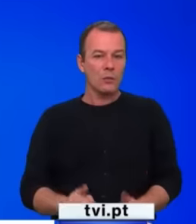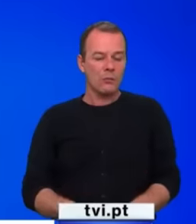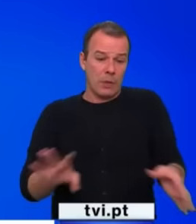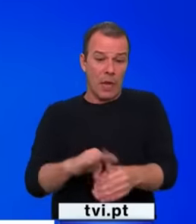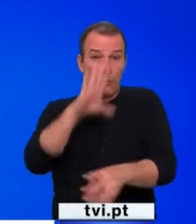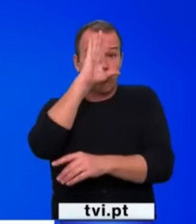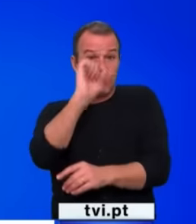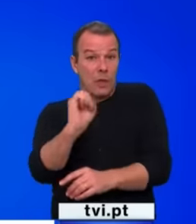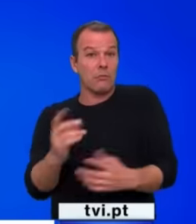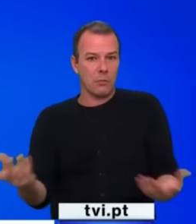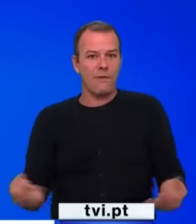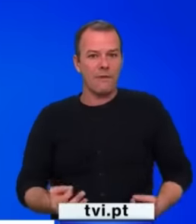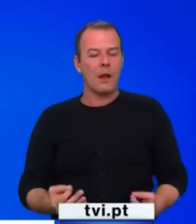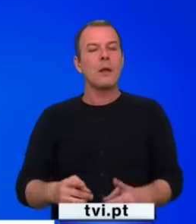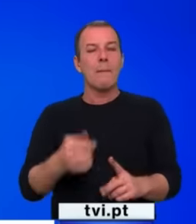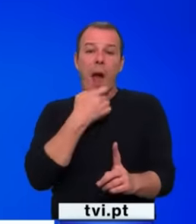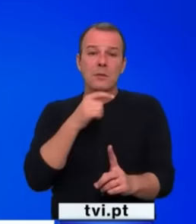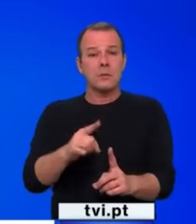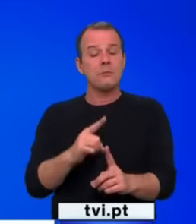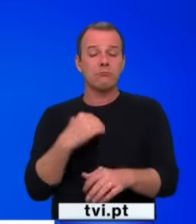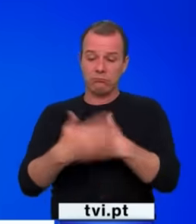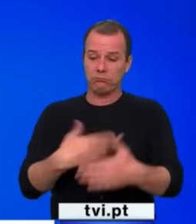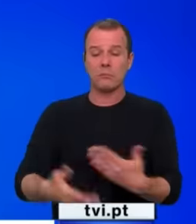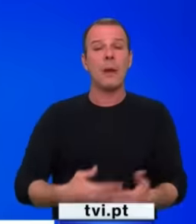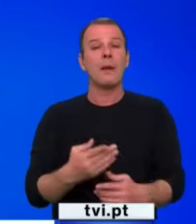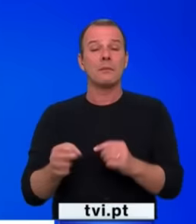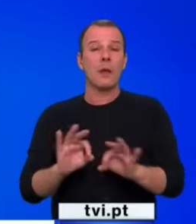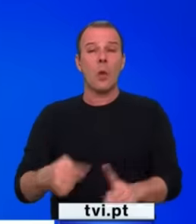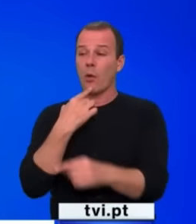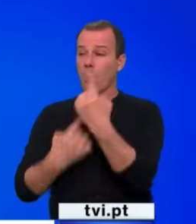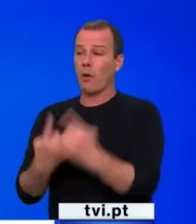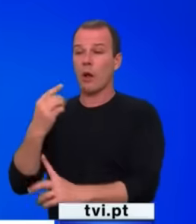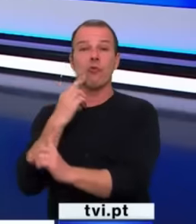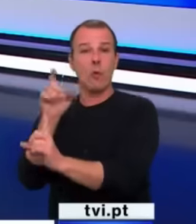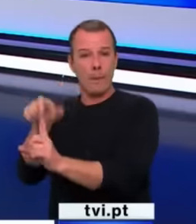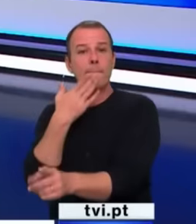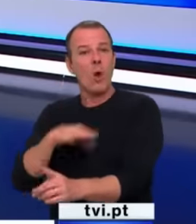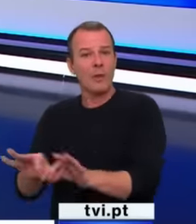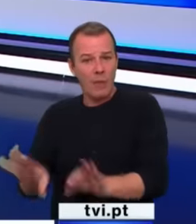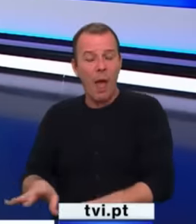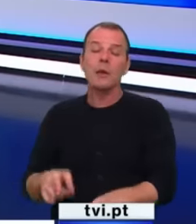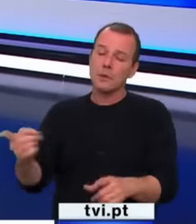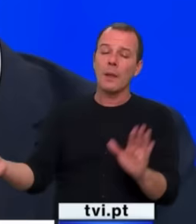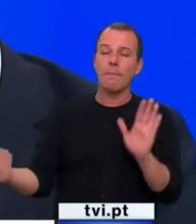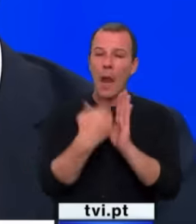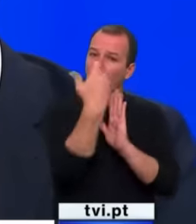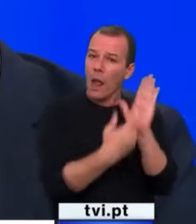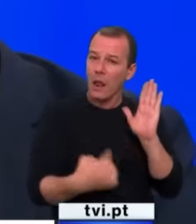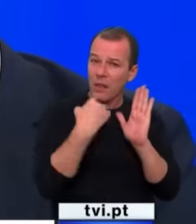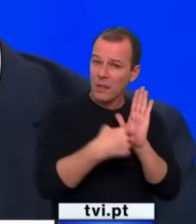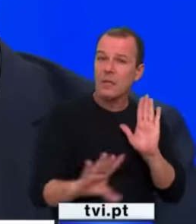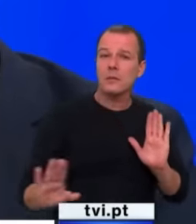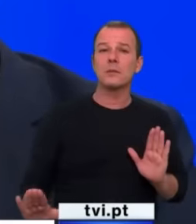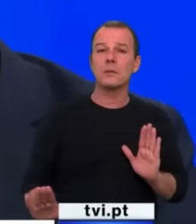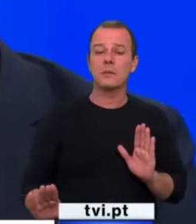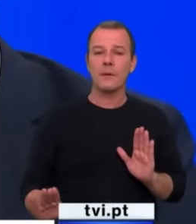Para que o Estado de Direito funcione bem, esta hipótese de recurso que, por exemplo, André Ventura também recorreu, é, está prevista no Estado de Direito, em qualquer Estado de